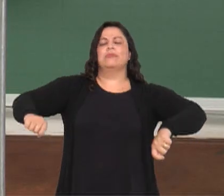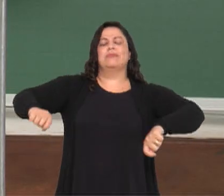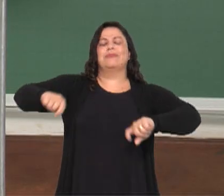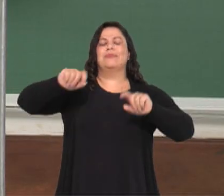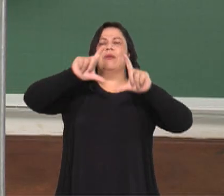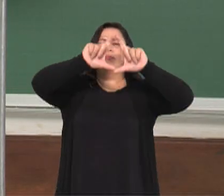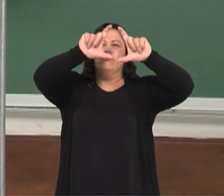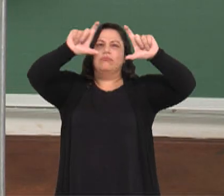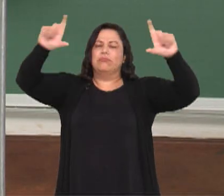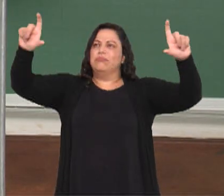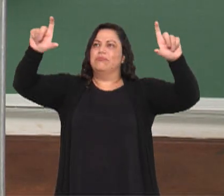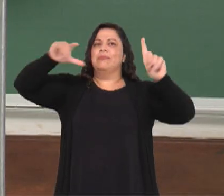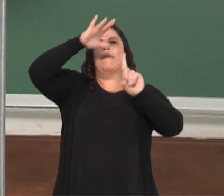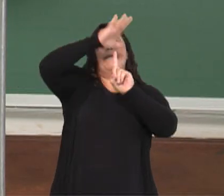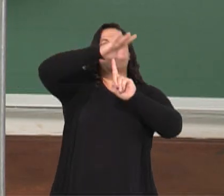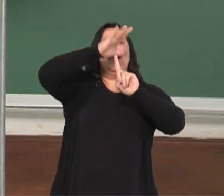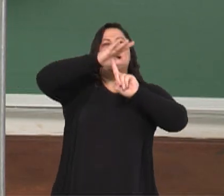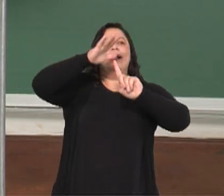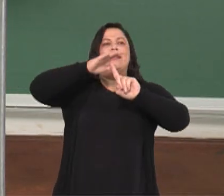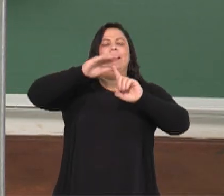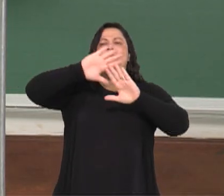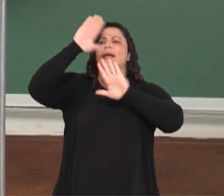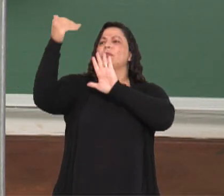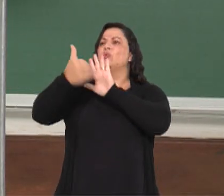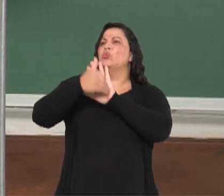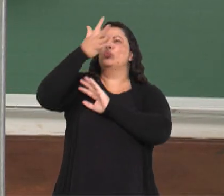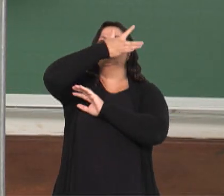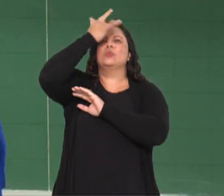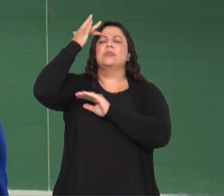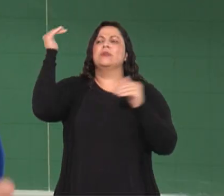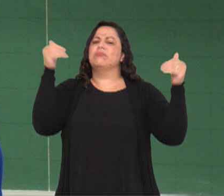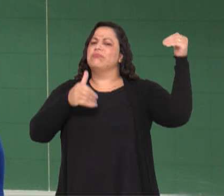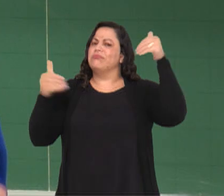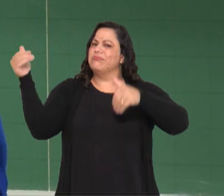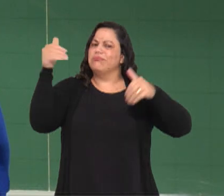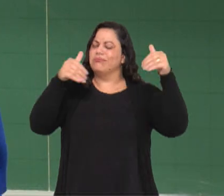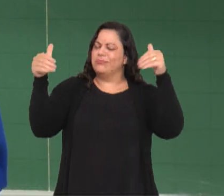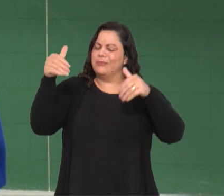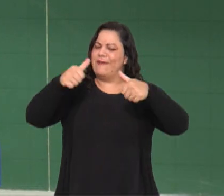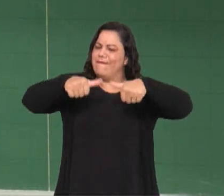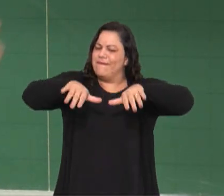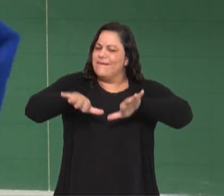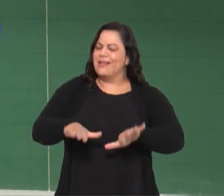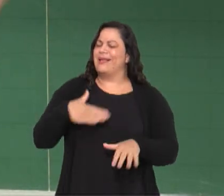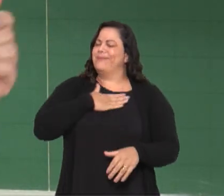gentes, porque aqui as pessoas chegaram, ficaram, se fixaram e gostaram, né?